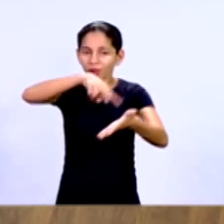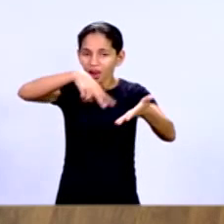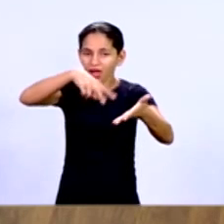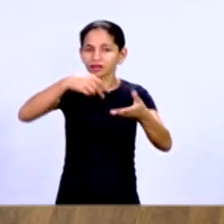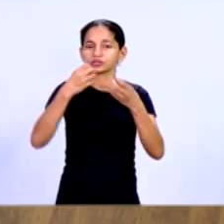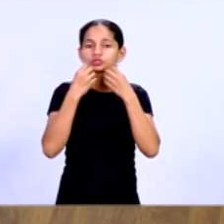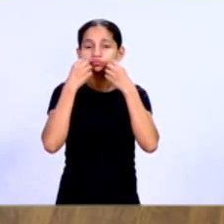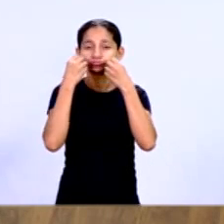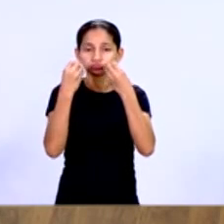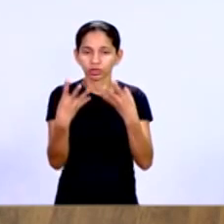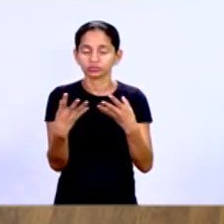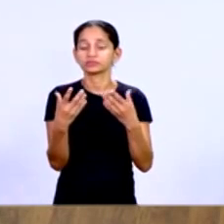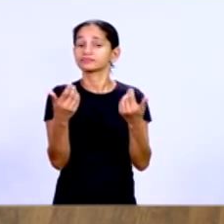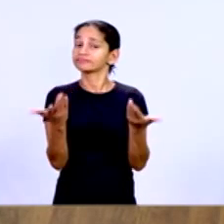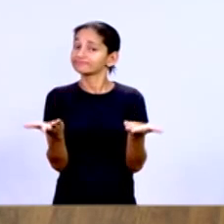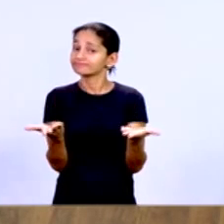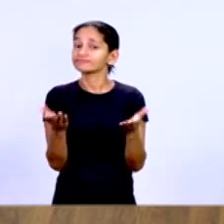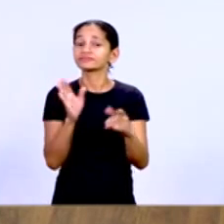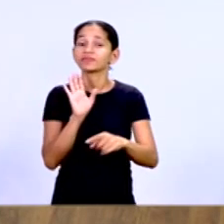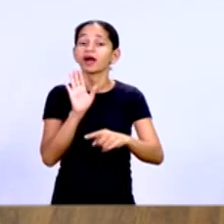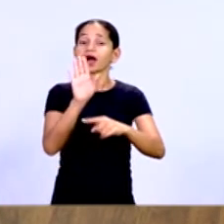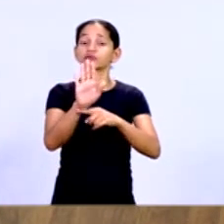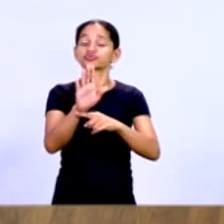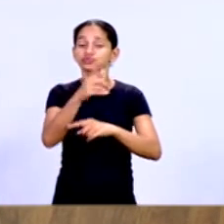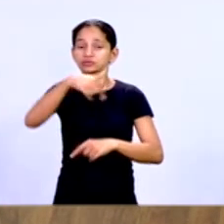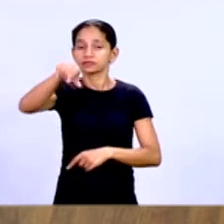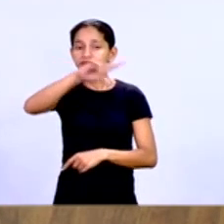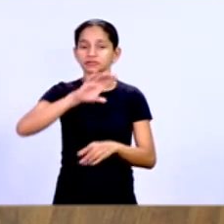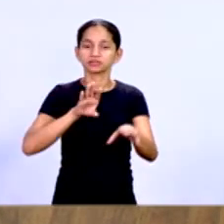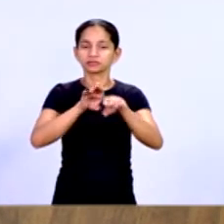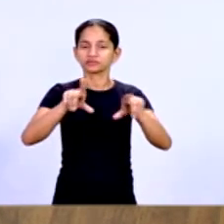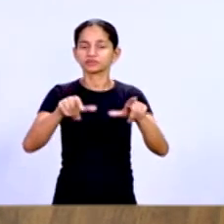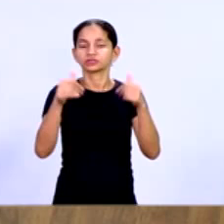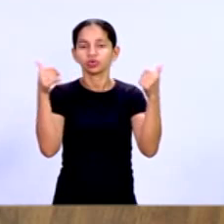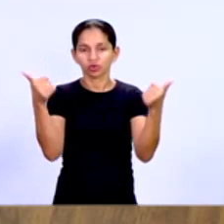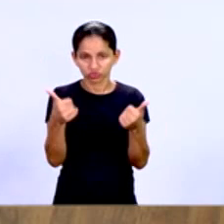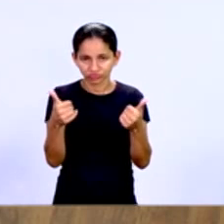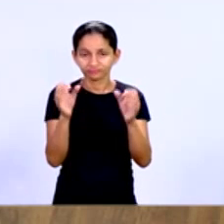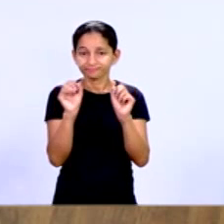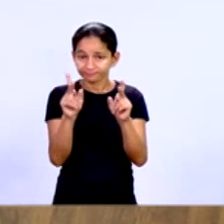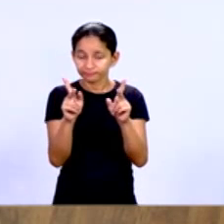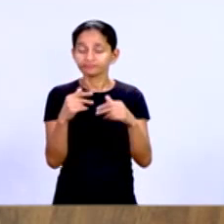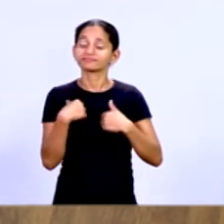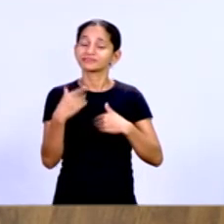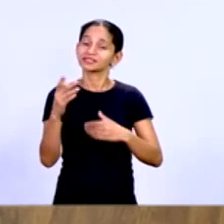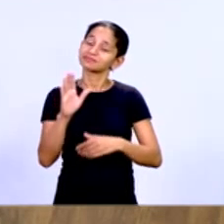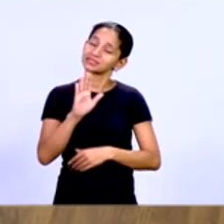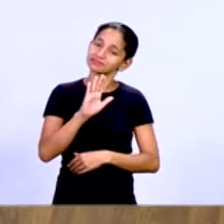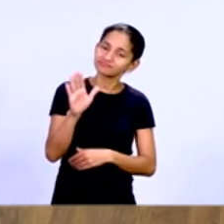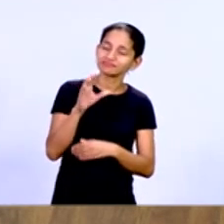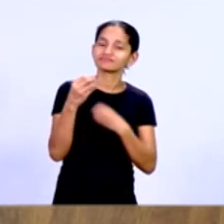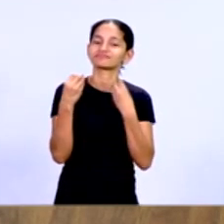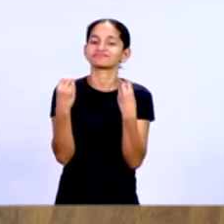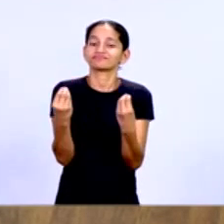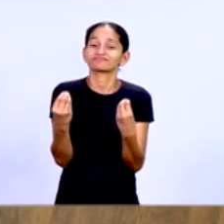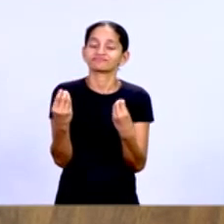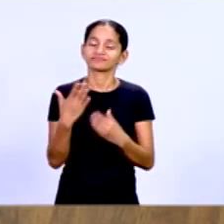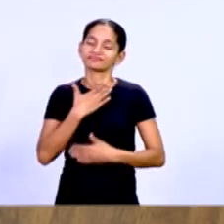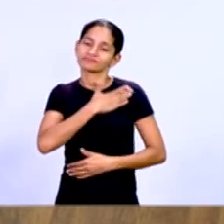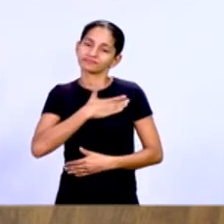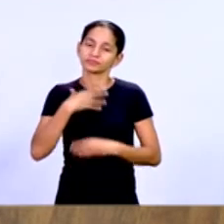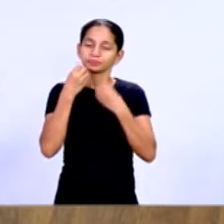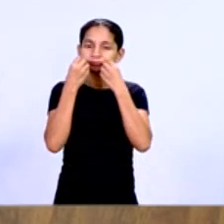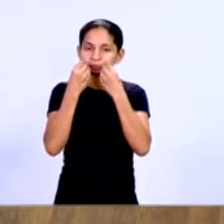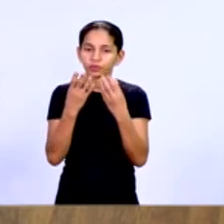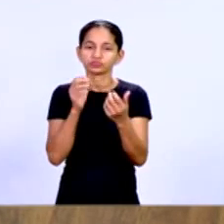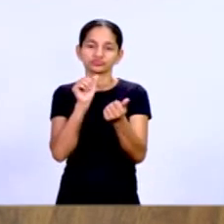material, um material riquíssimo, que vai contribuir certamente para a formação de vocês. Então também quero me despedir, dizer que foi um prazer